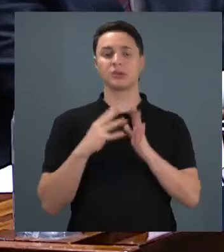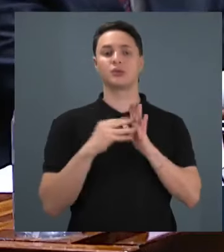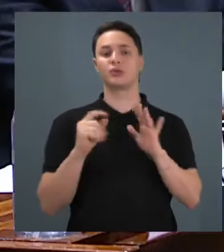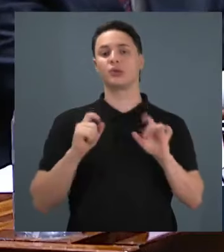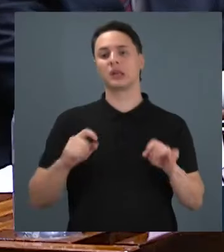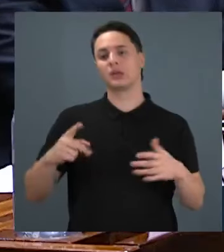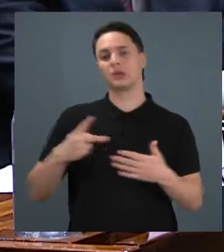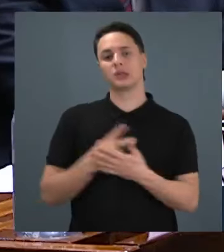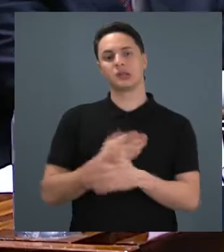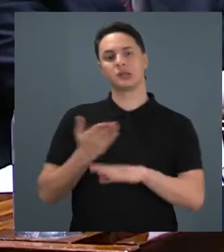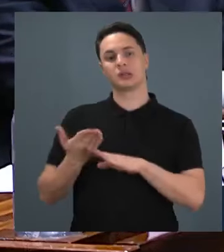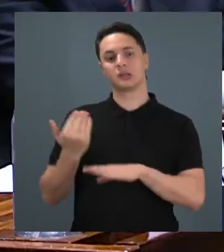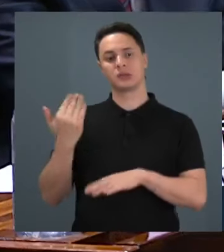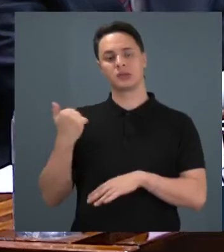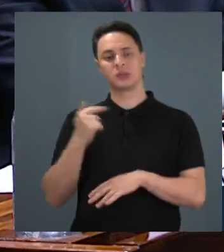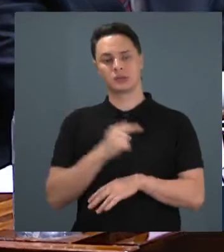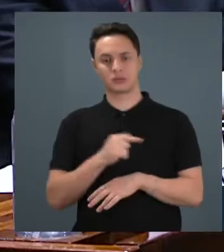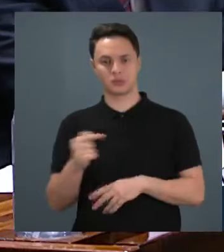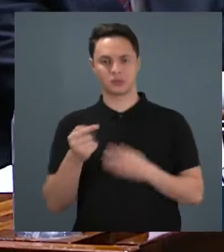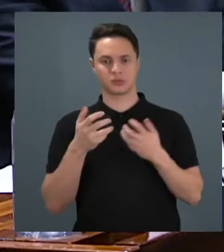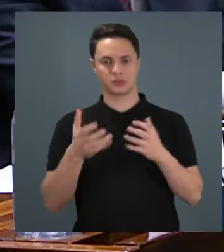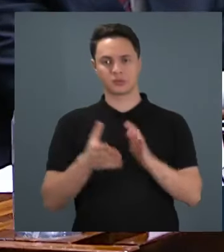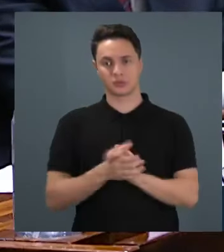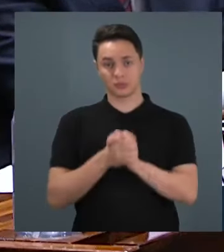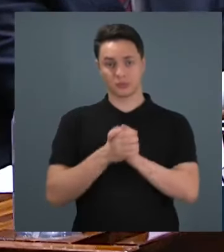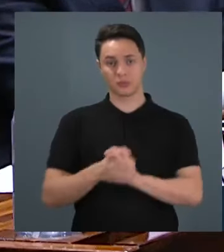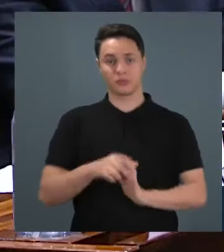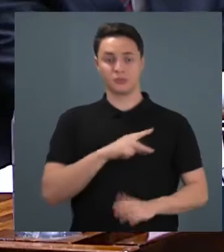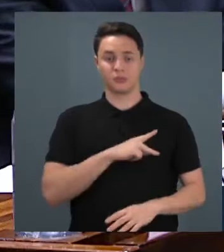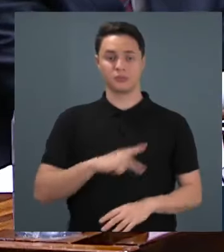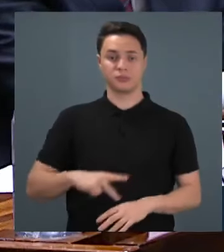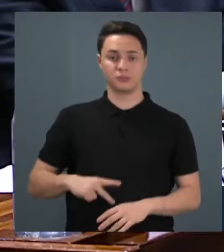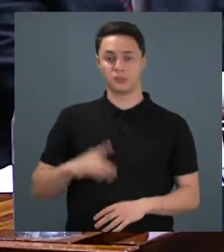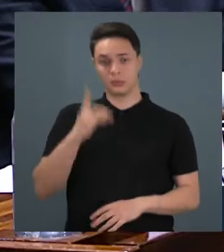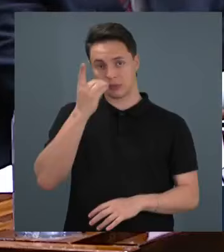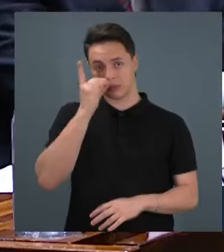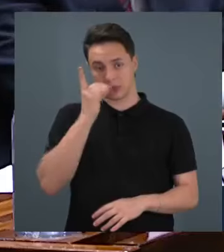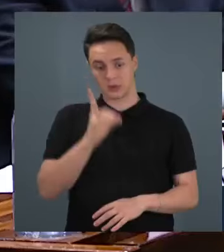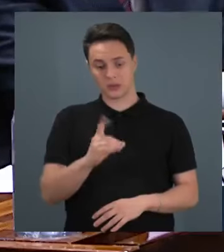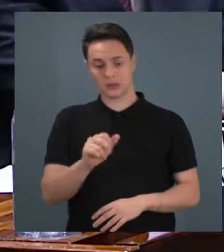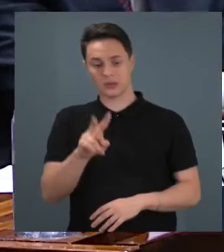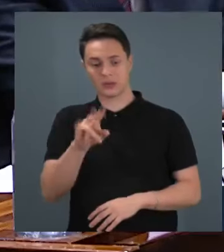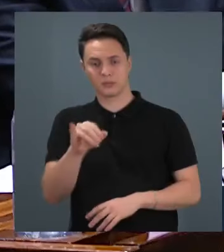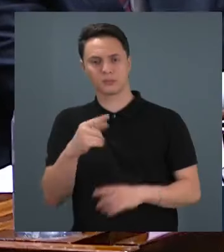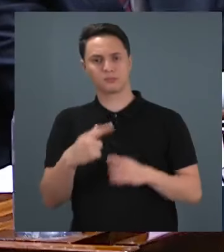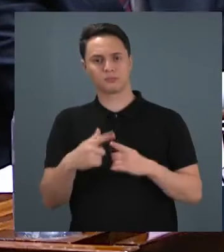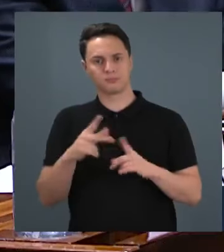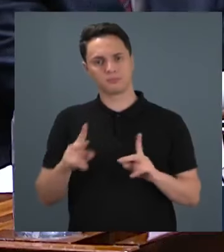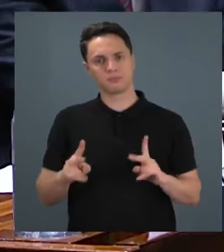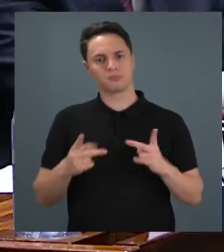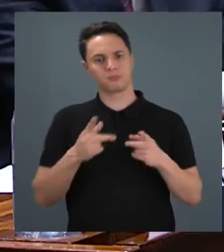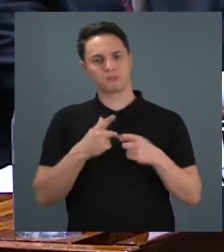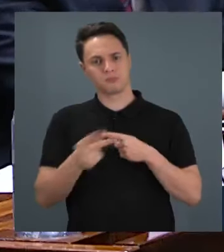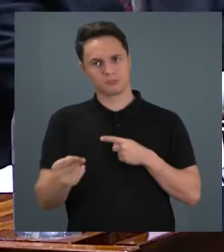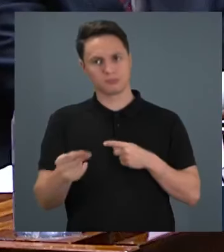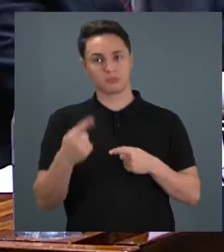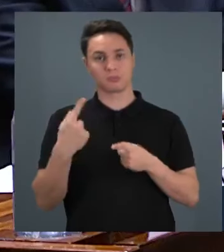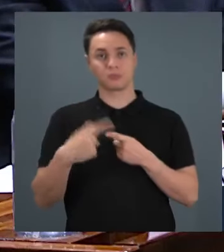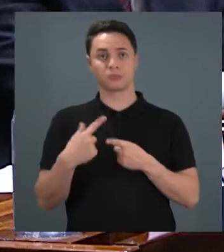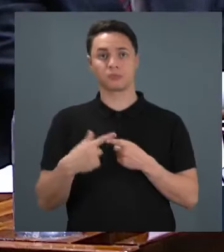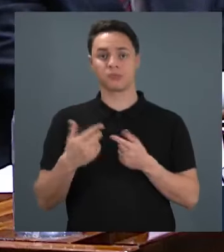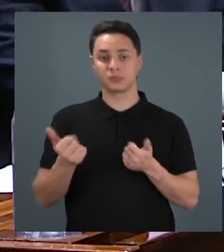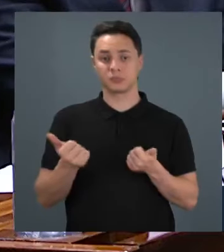semana, eu quero saudar aqui o presidente Davi Alcolumbre, que tem uma vitória, né, porque foi dada